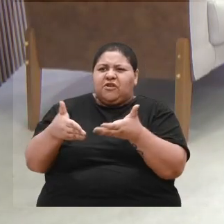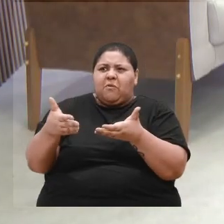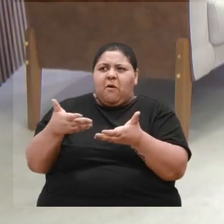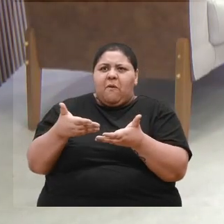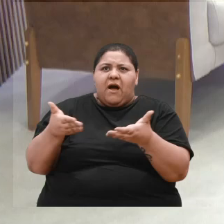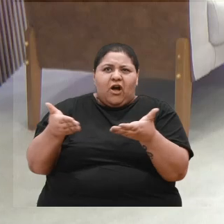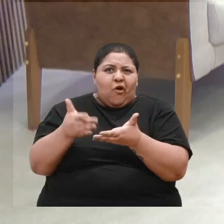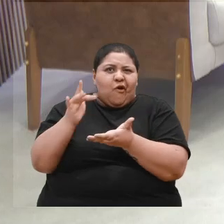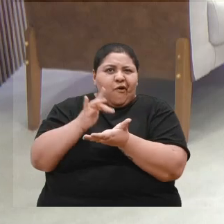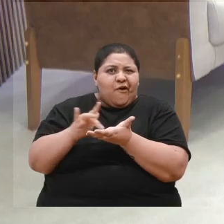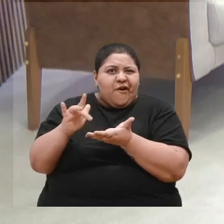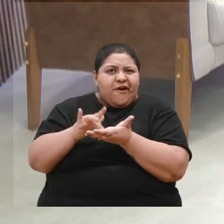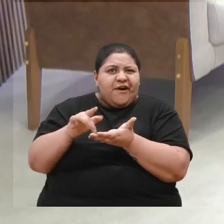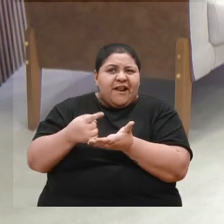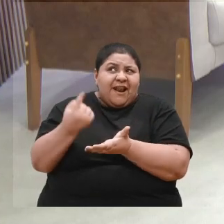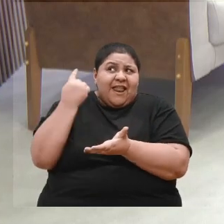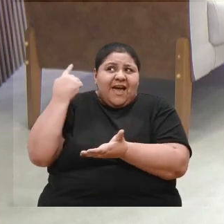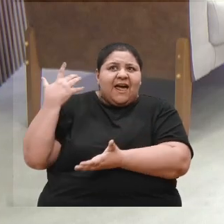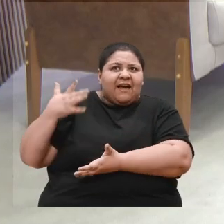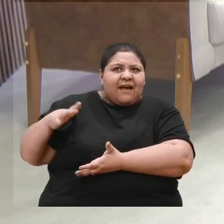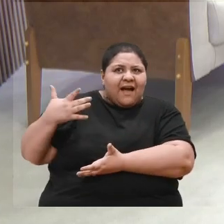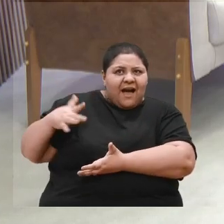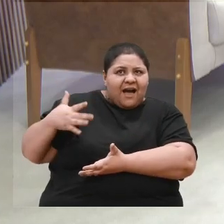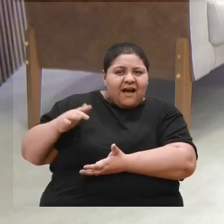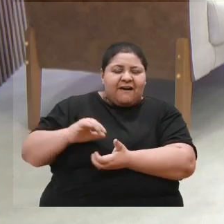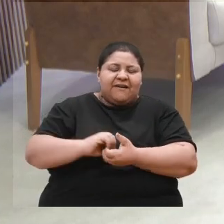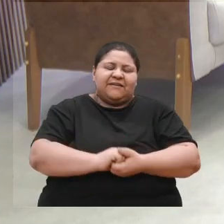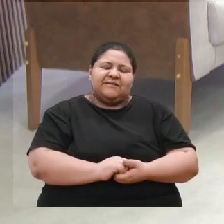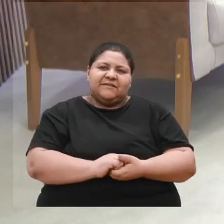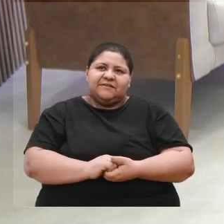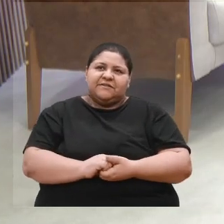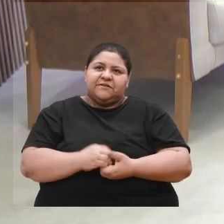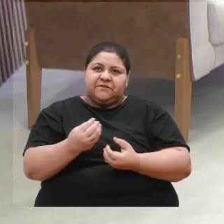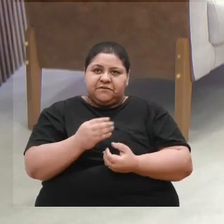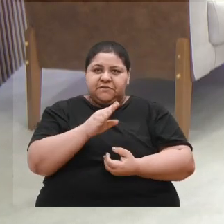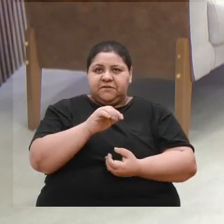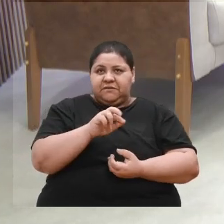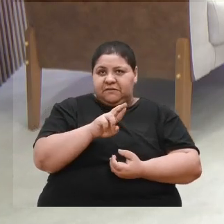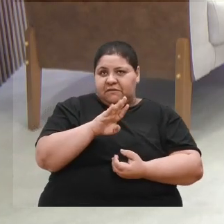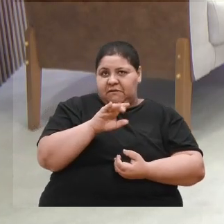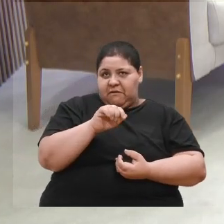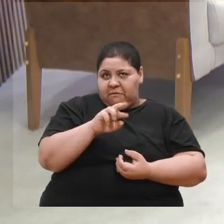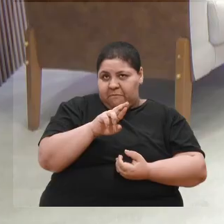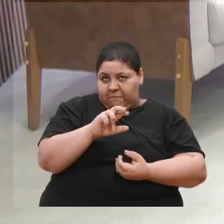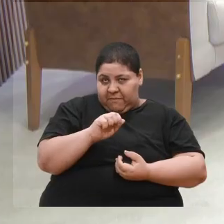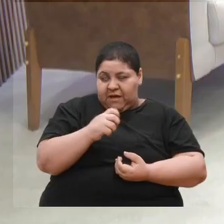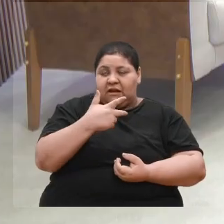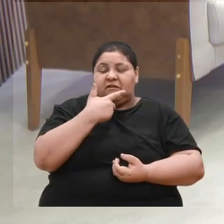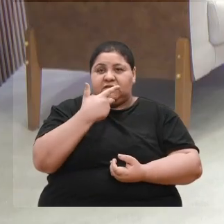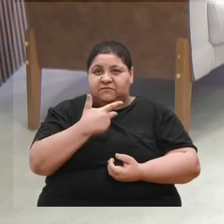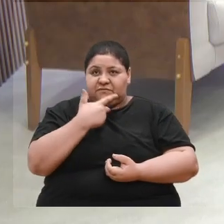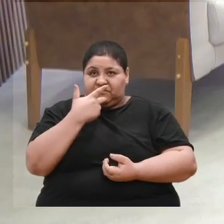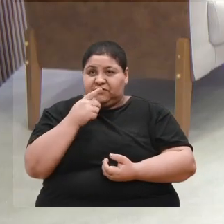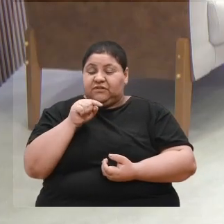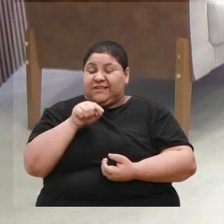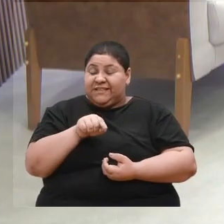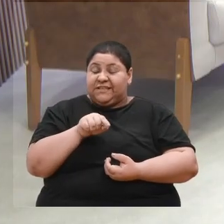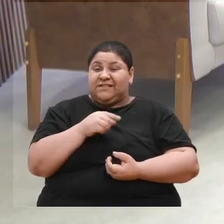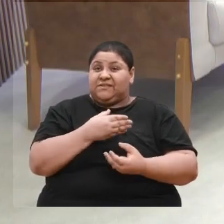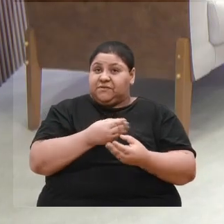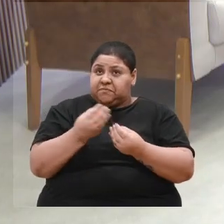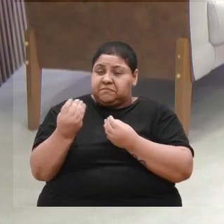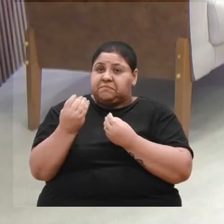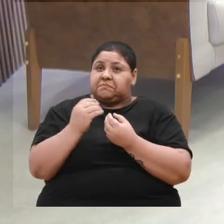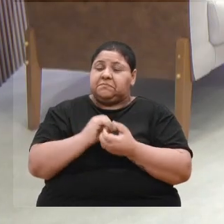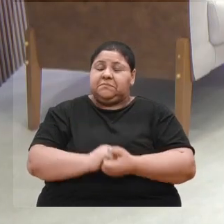agora, né? Claro. Era caro. Os jornais também. E essa questão que a Bárbara falou agora, né? Isso é